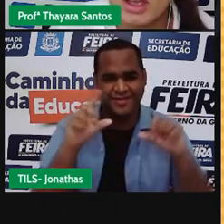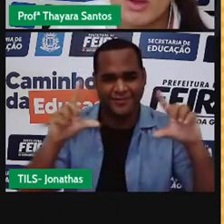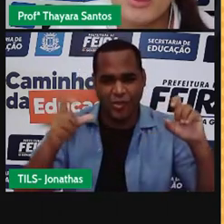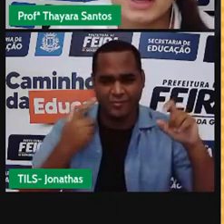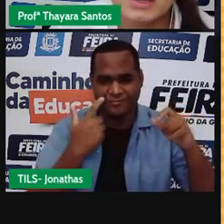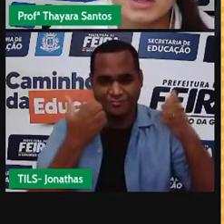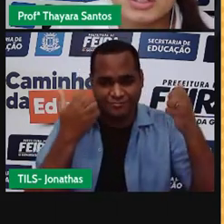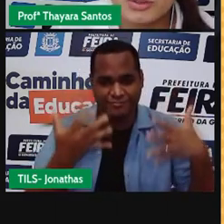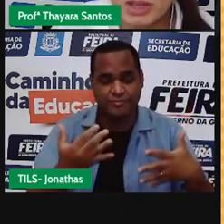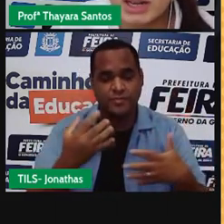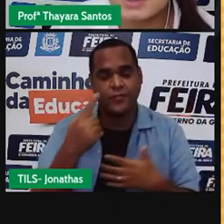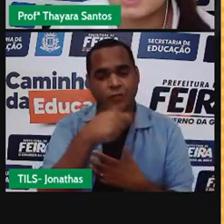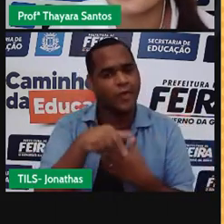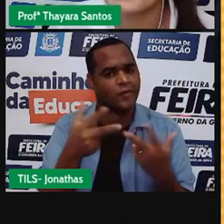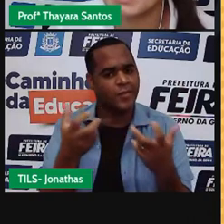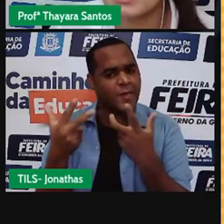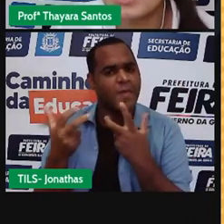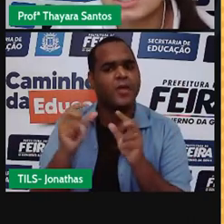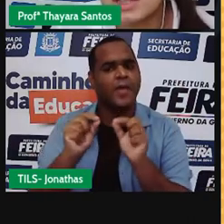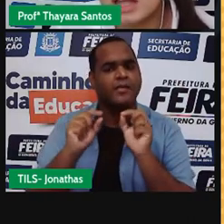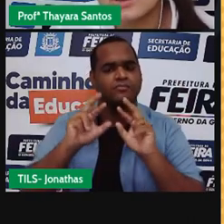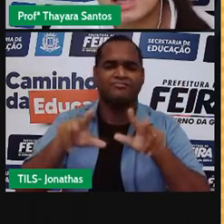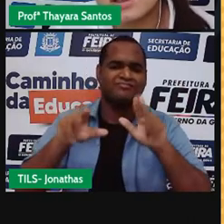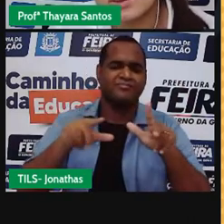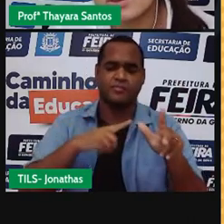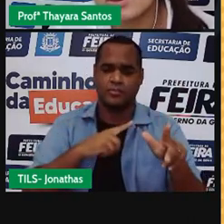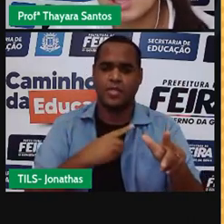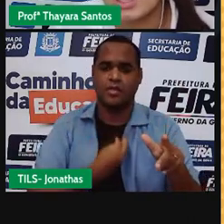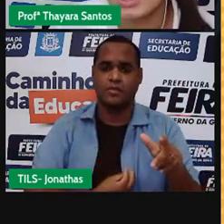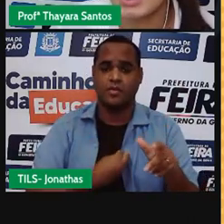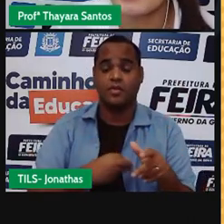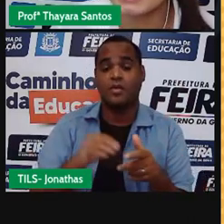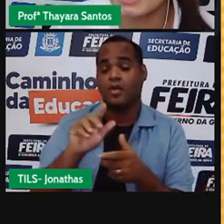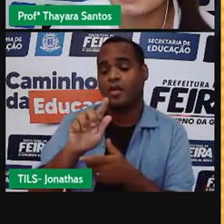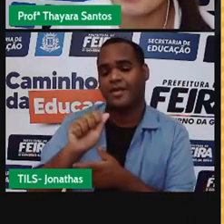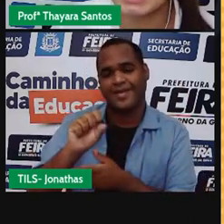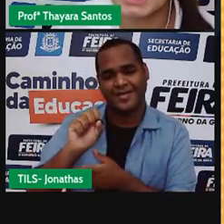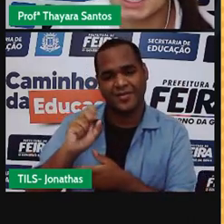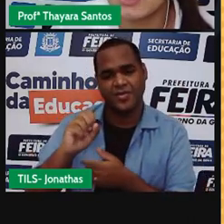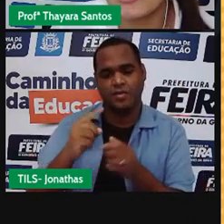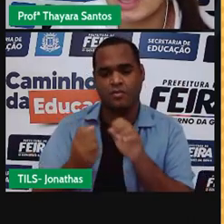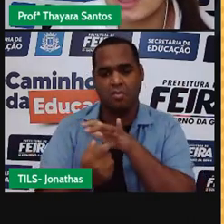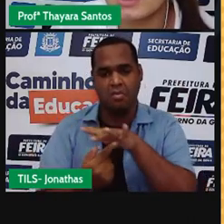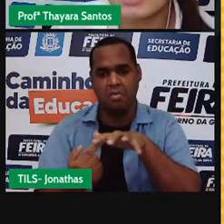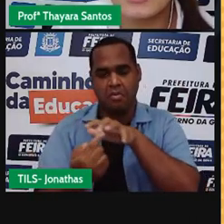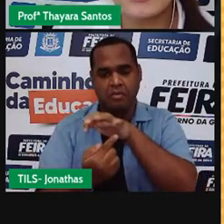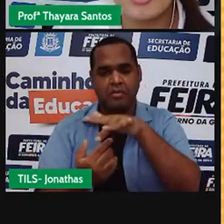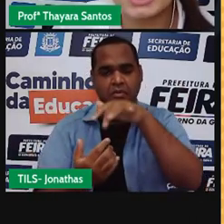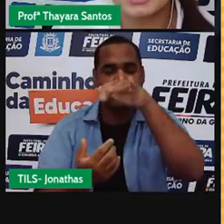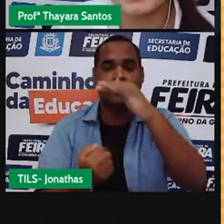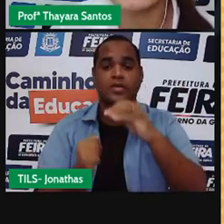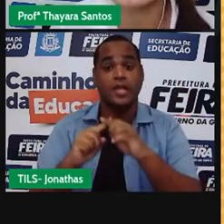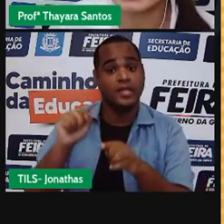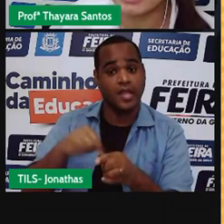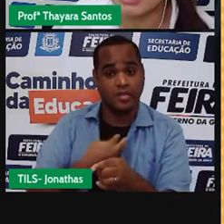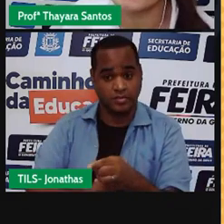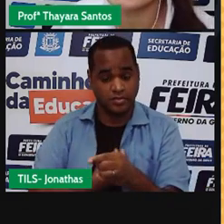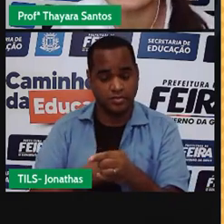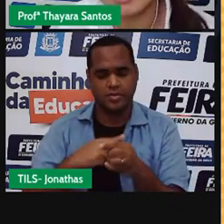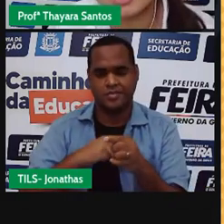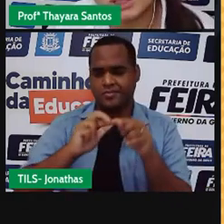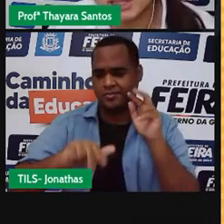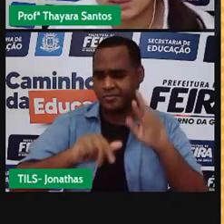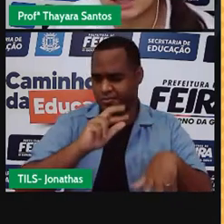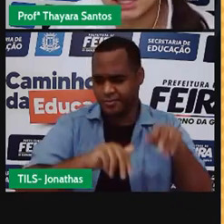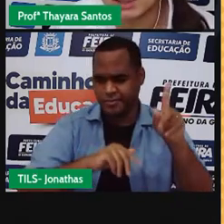vê uma grande diferença. E no estado gasoso, essa matéria vai ter forma também variável,